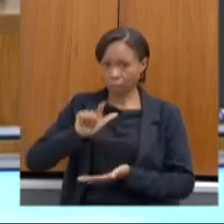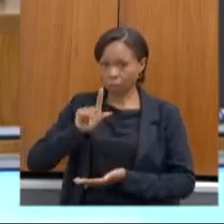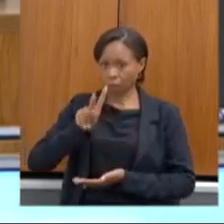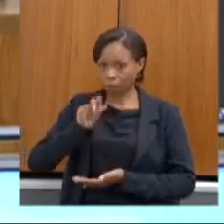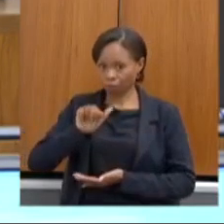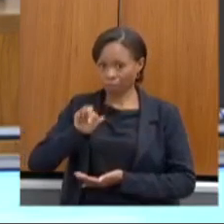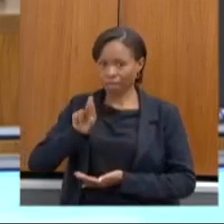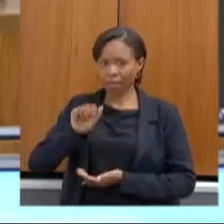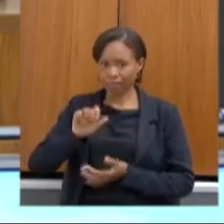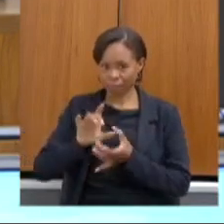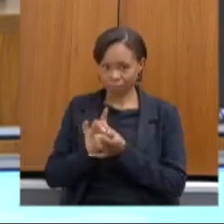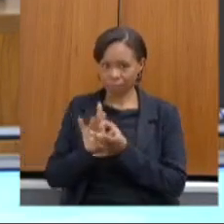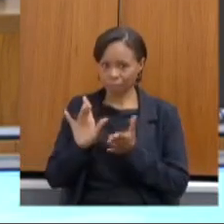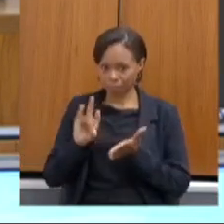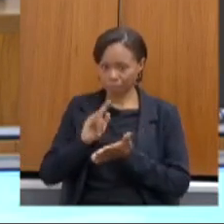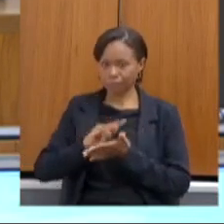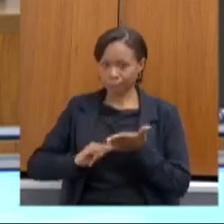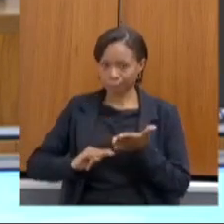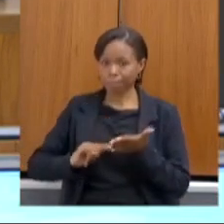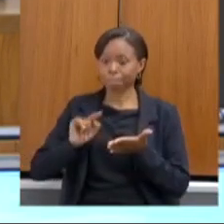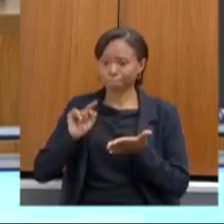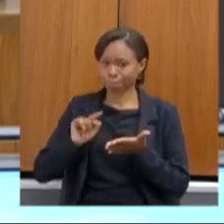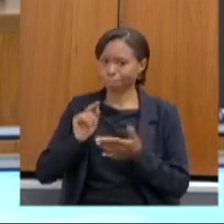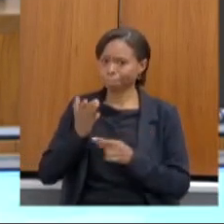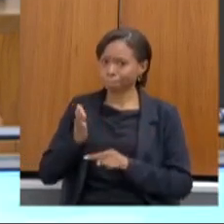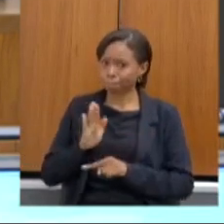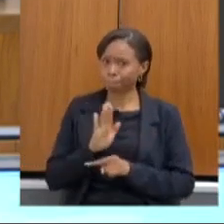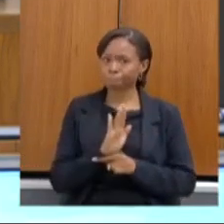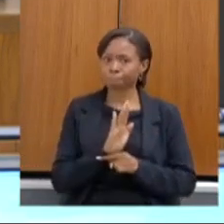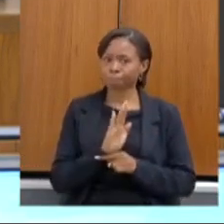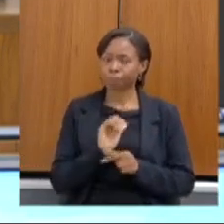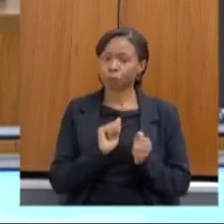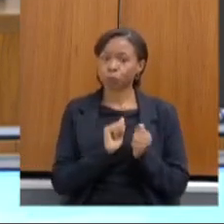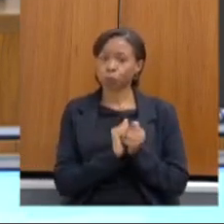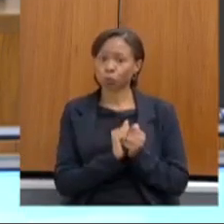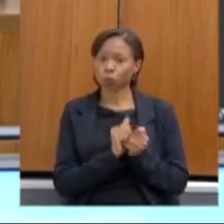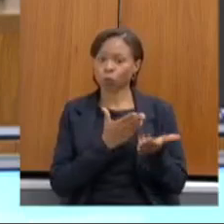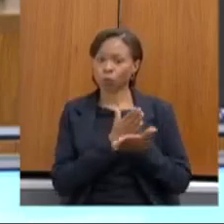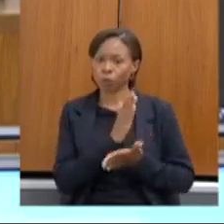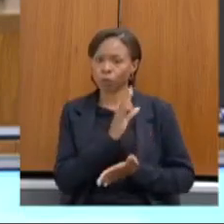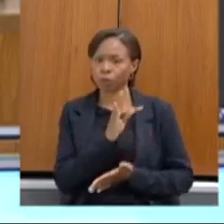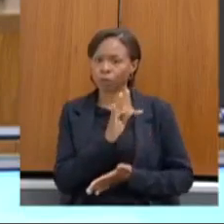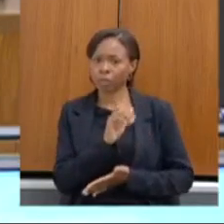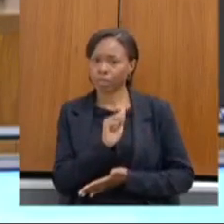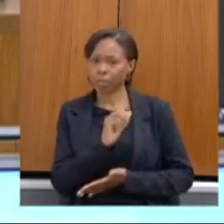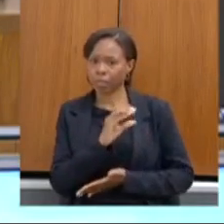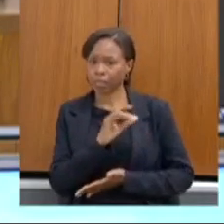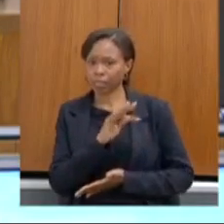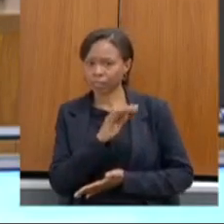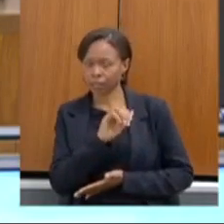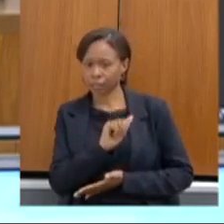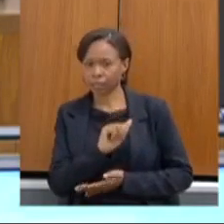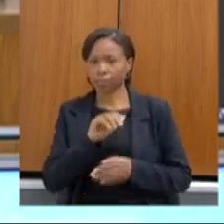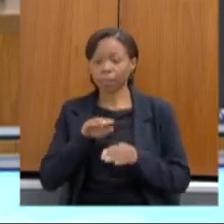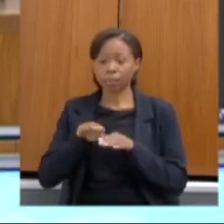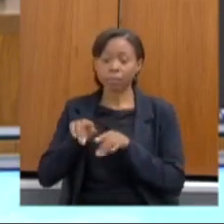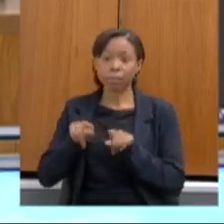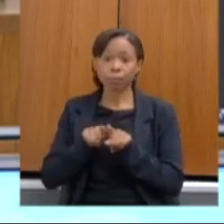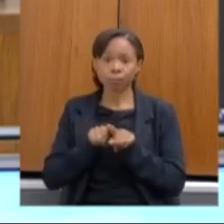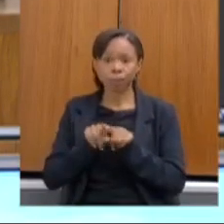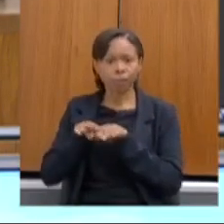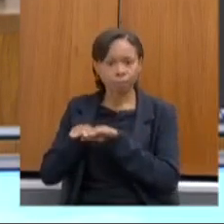realmente vão fazer a diferença junto com aprovação pasta junto com a padronização